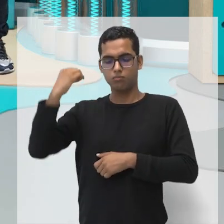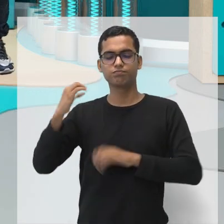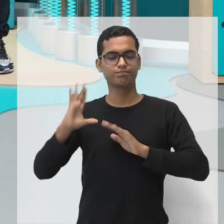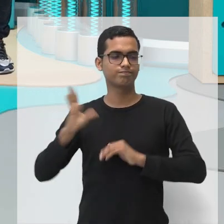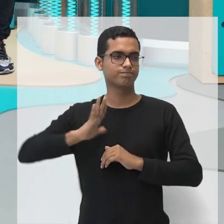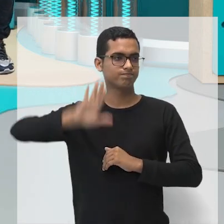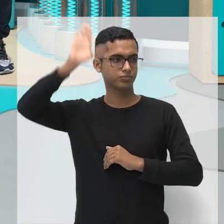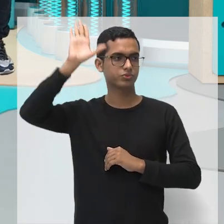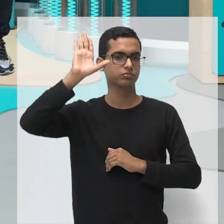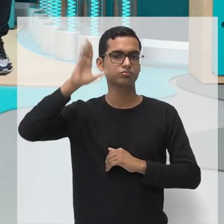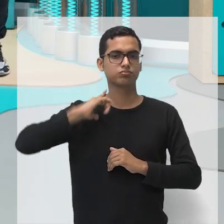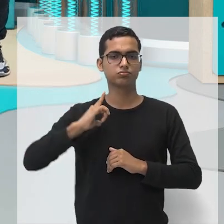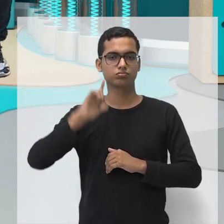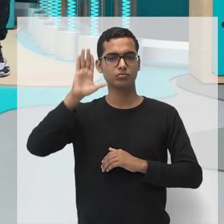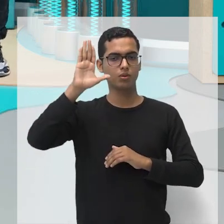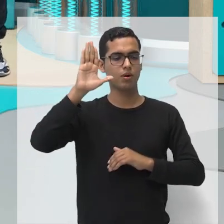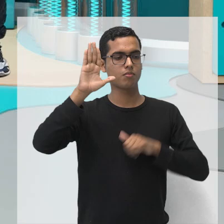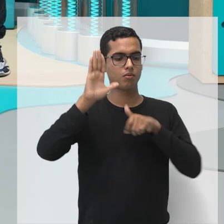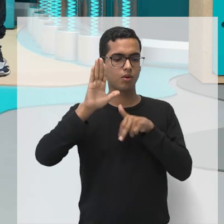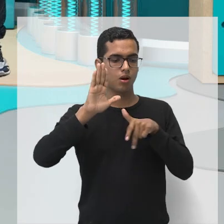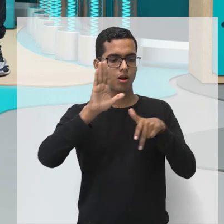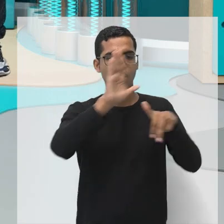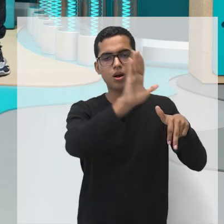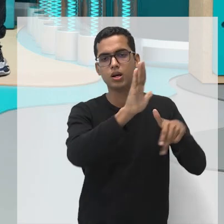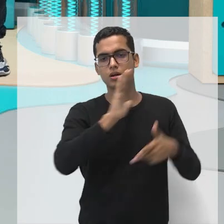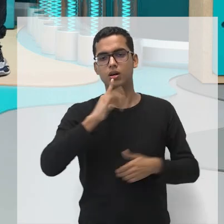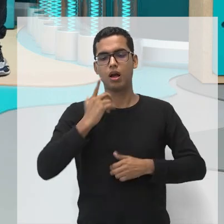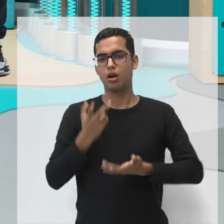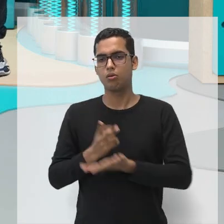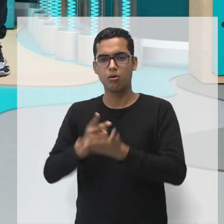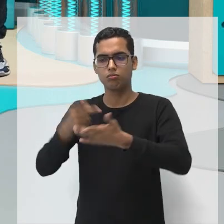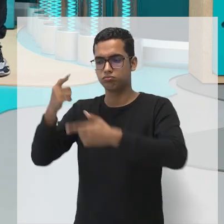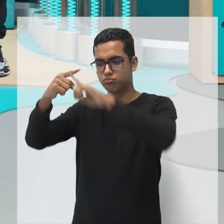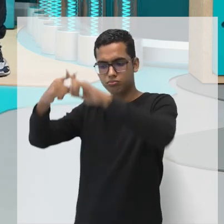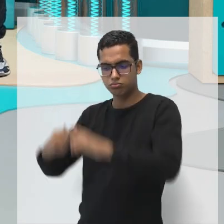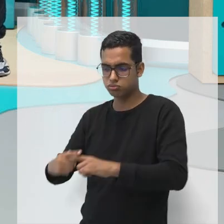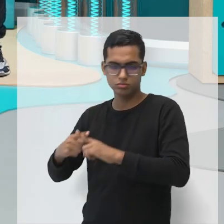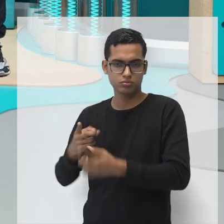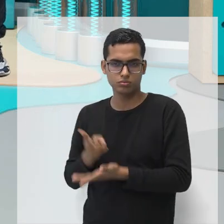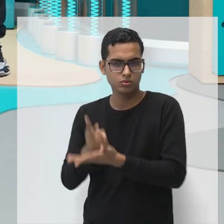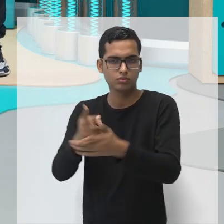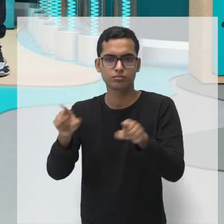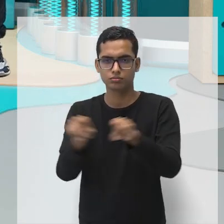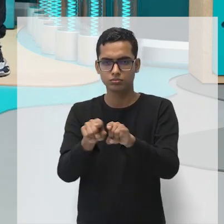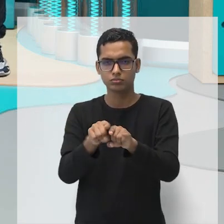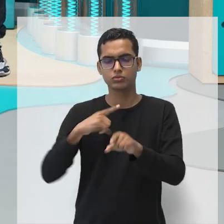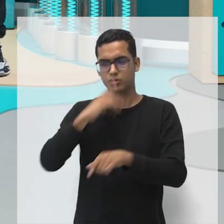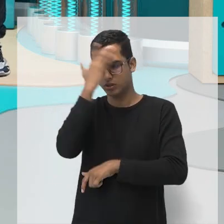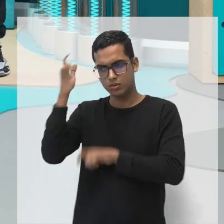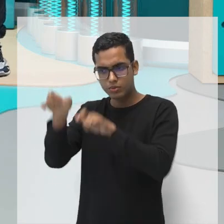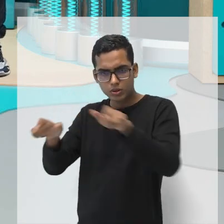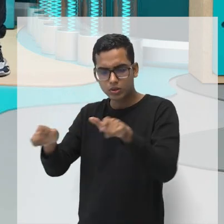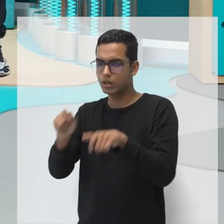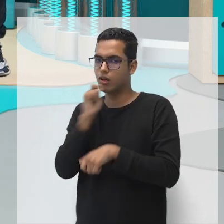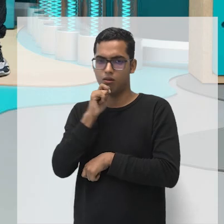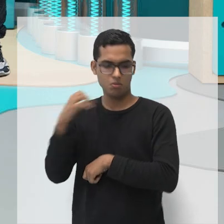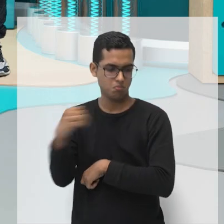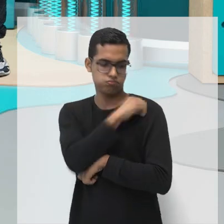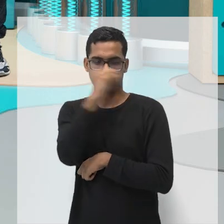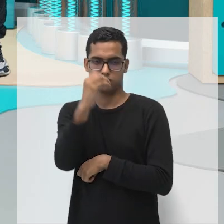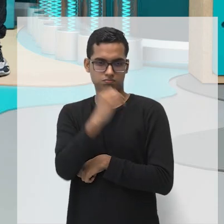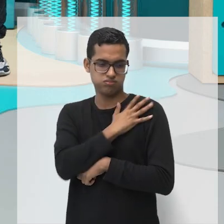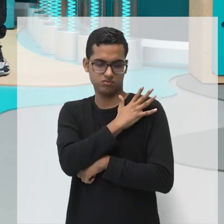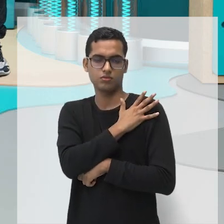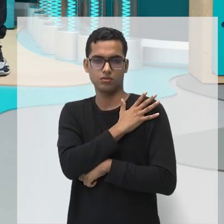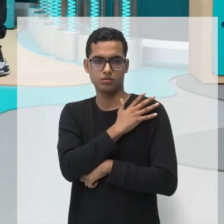mão, levanta o marcador e sai caminhando para fora da arena. E o jogo continua ali com os que ainda não foram atingidos. Perfeito?